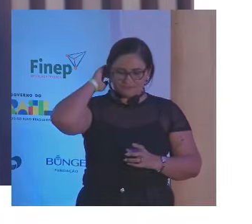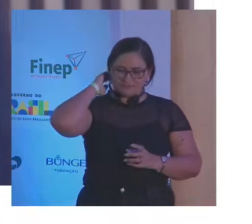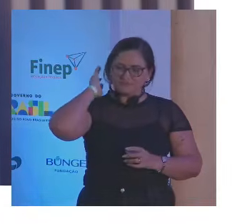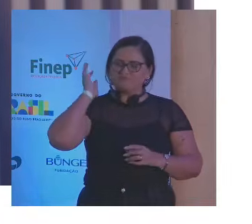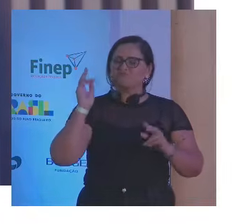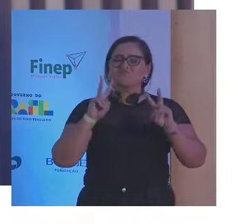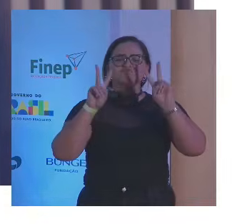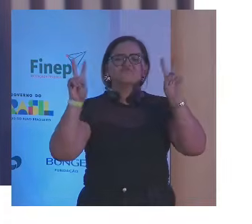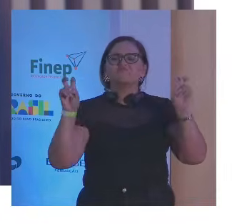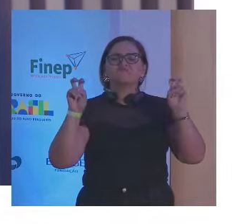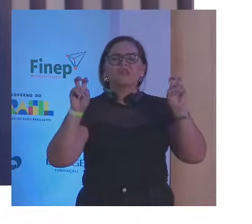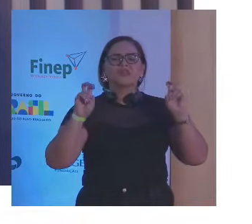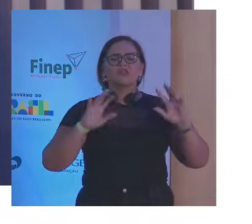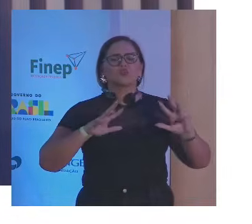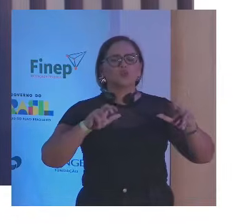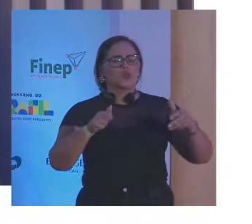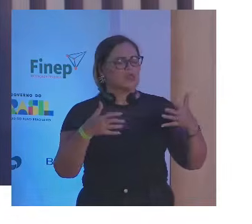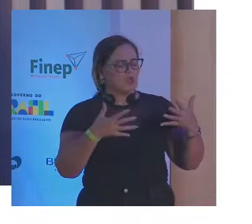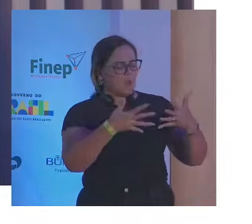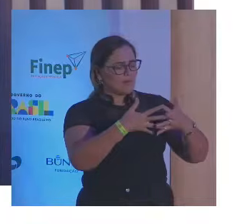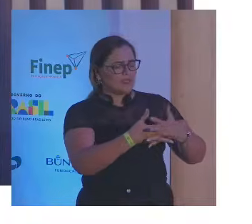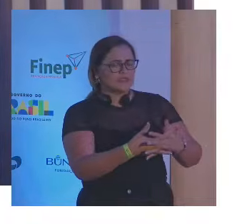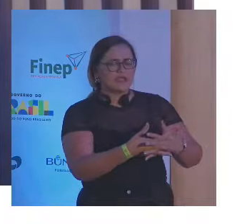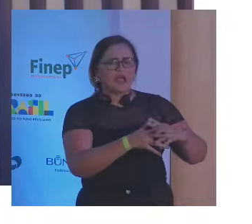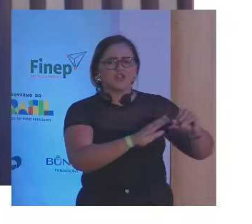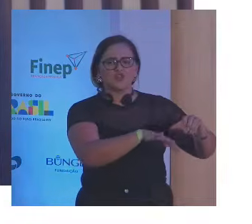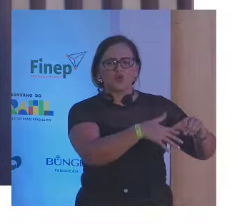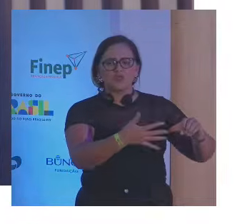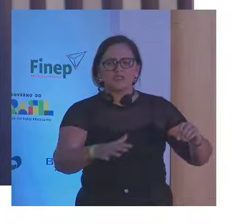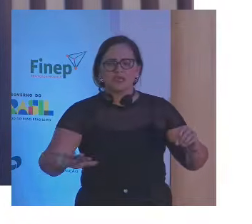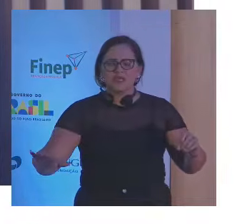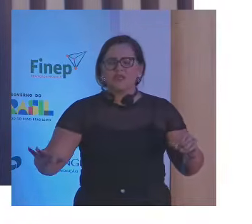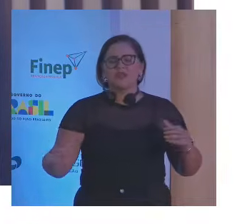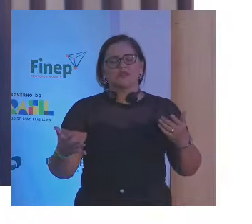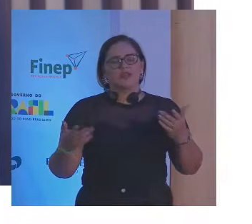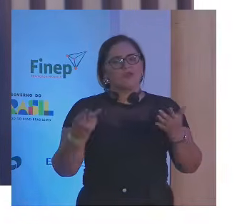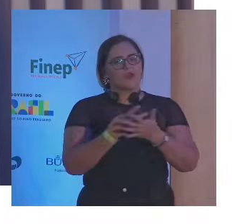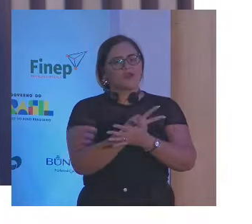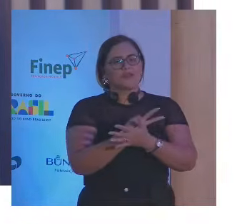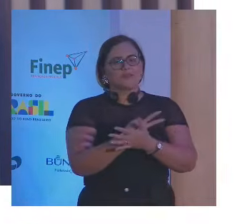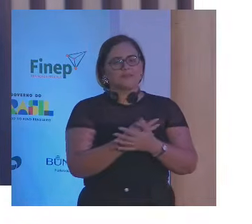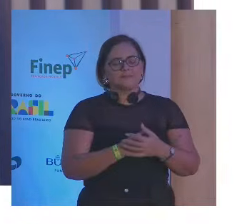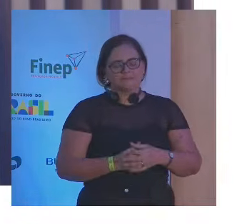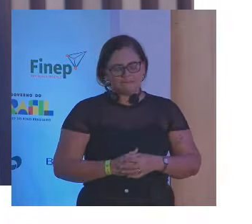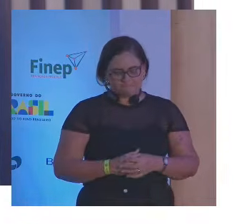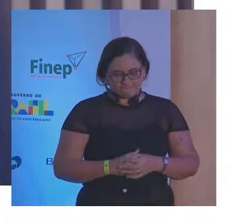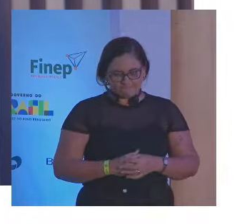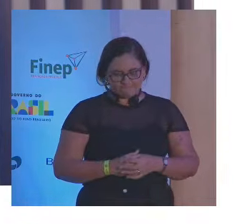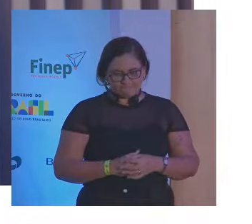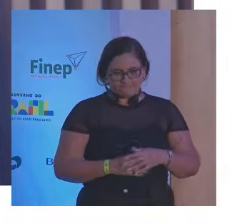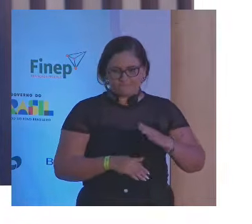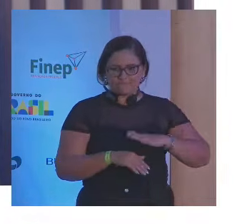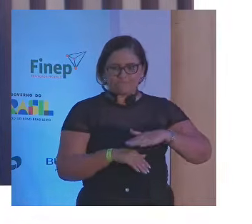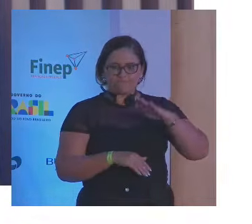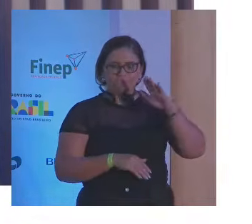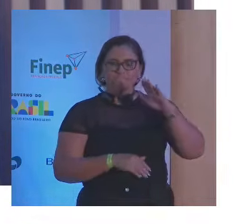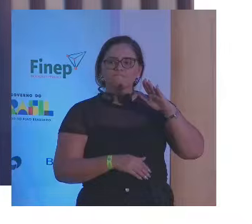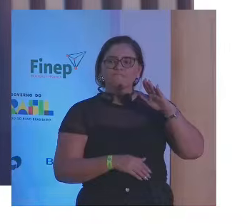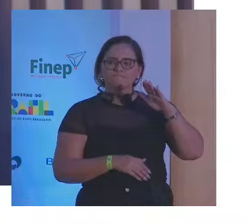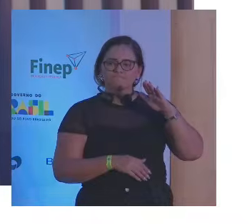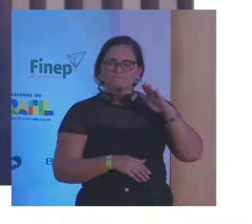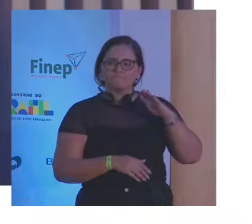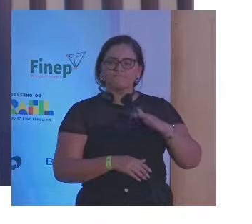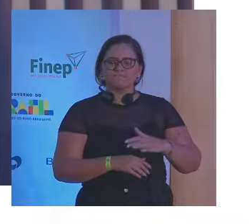Essa situação toda de complexidade dos oceanos, ela se torna cada vez mais